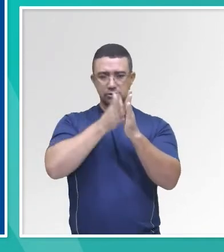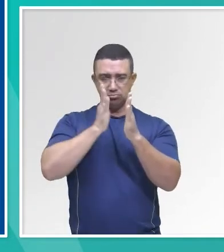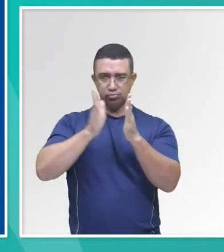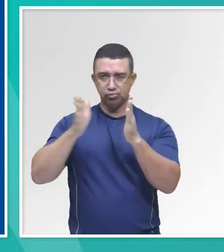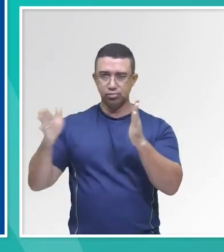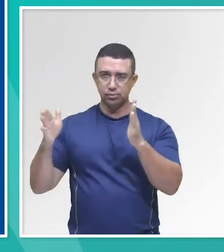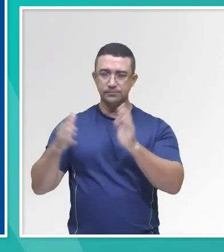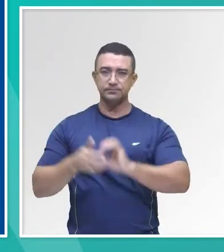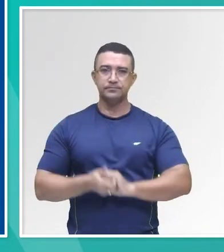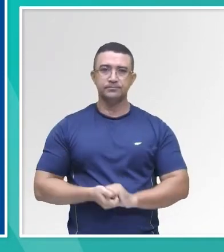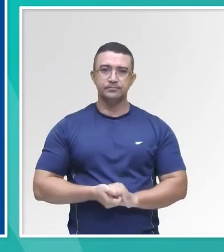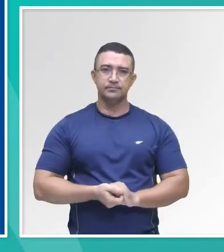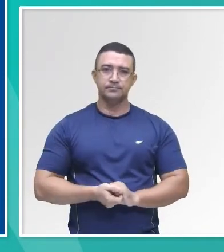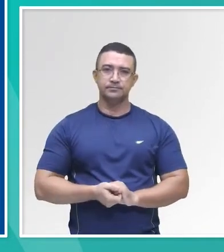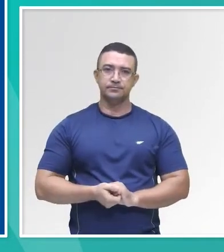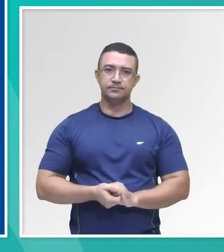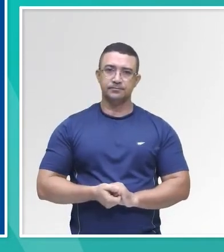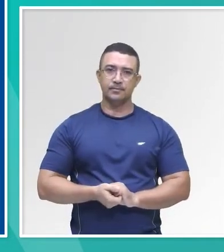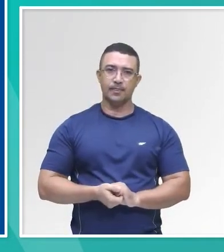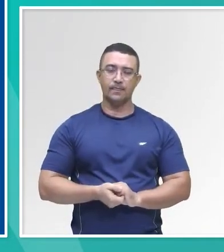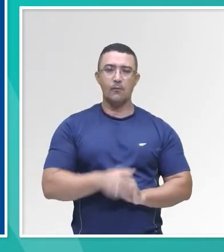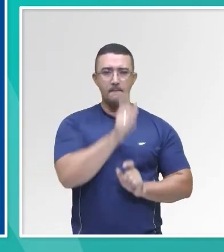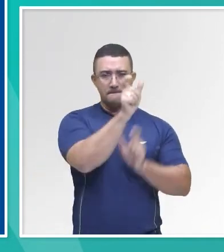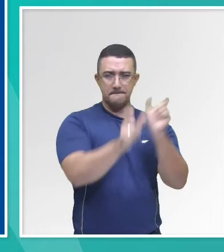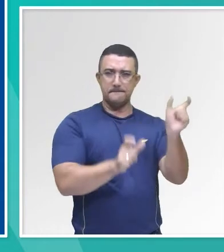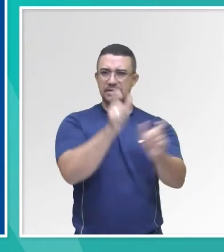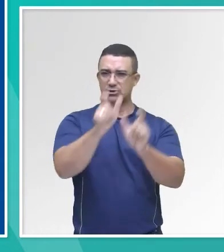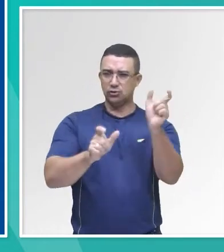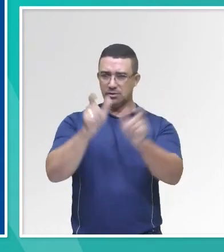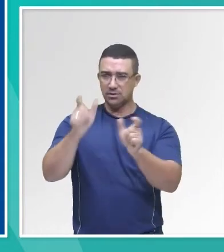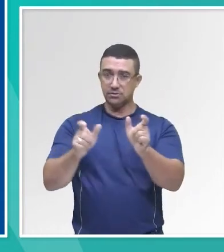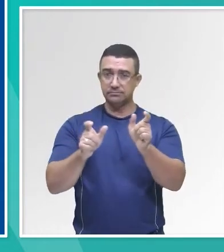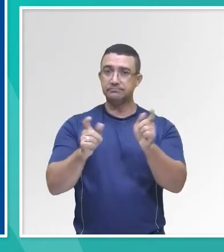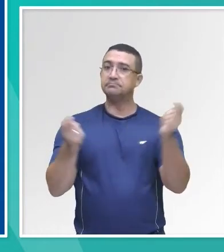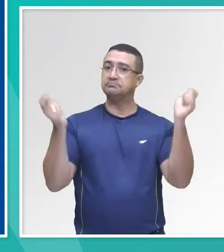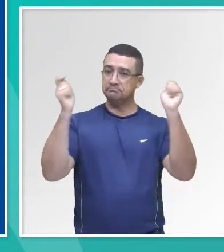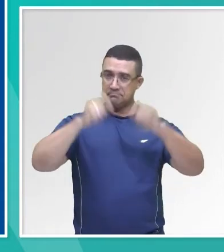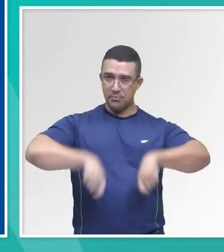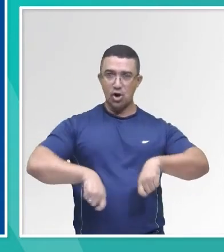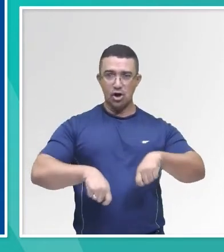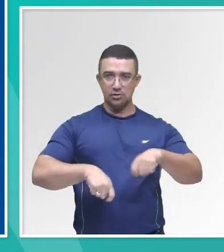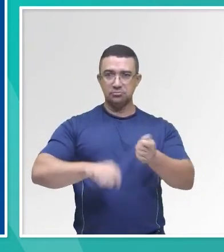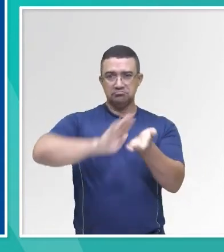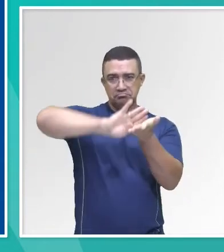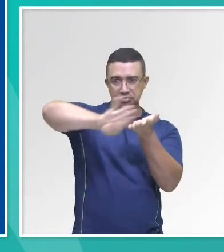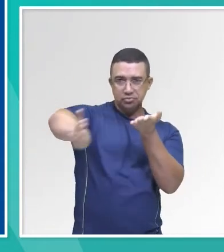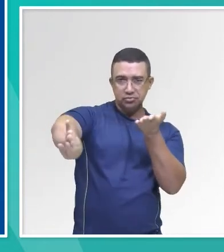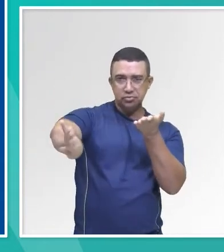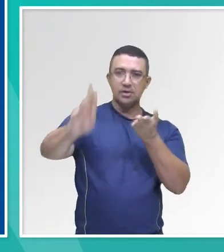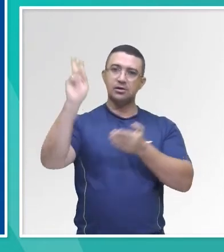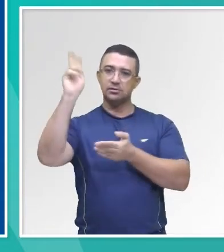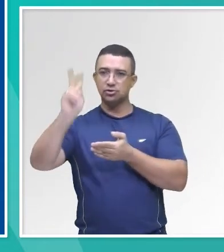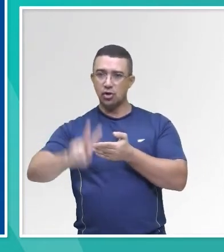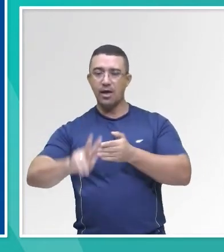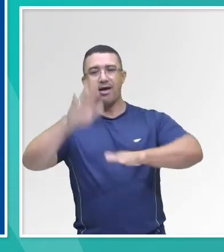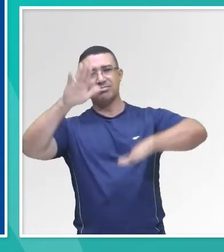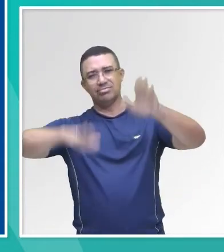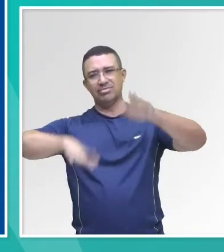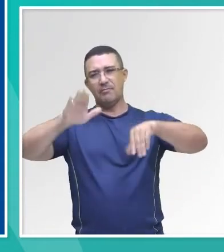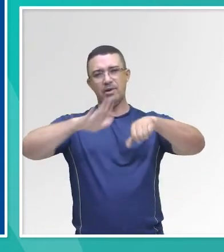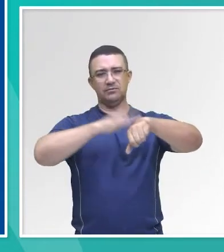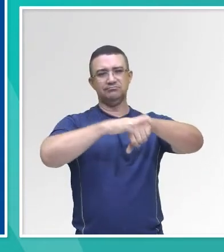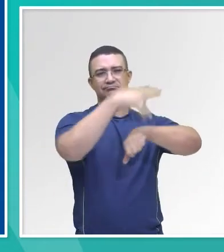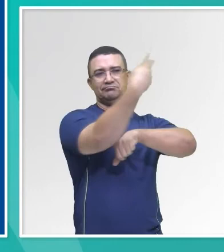isso que os personagens, eles podem ser retirados da trama conforme o autor